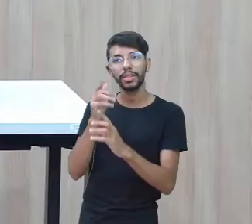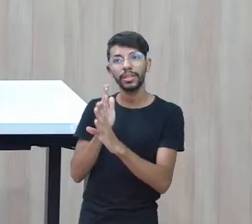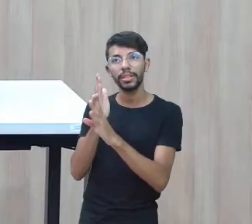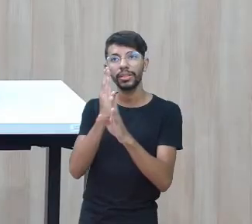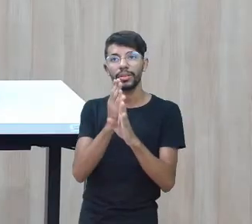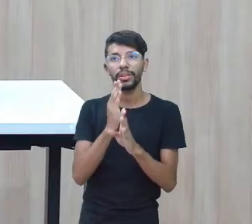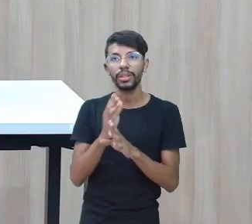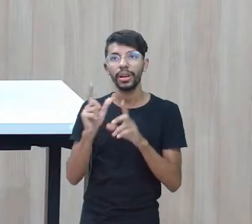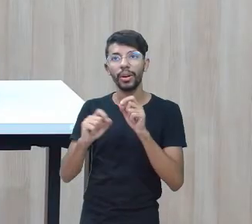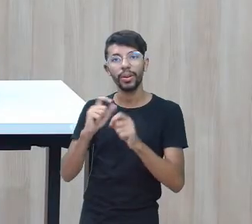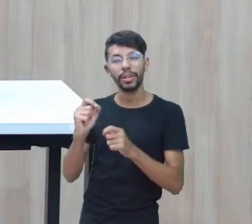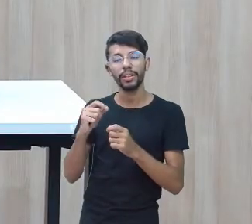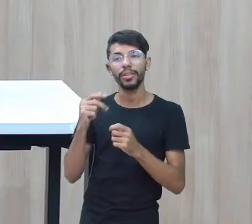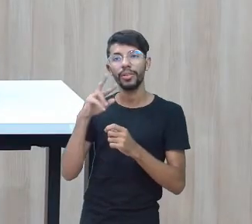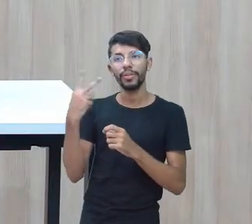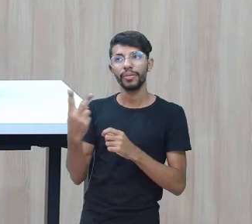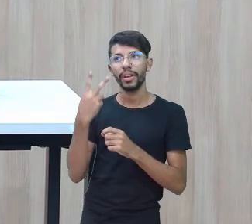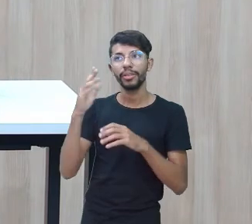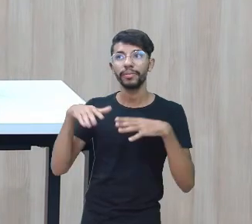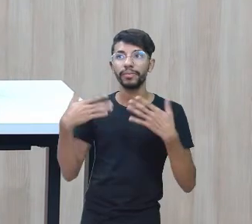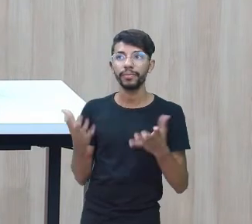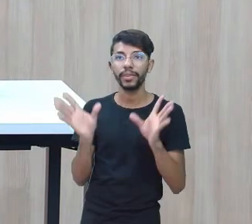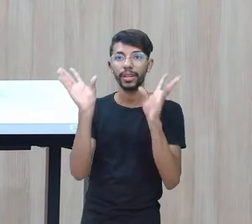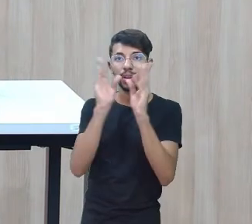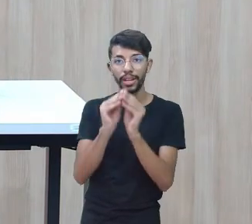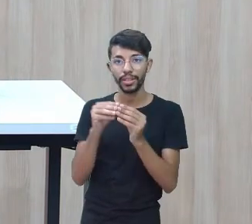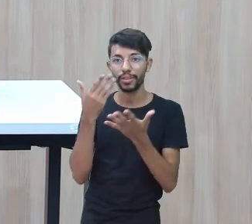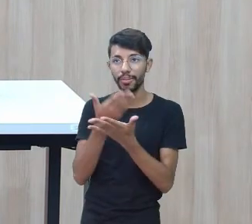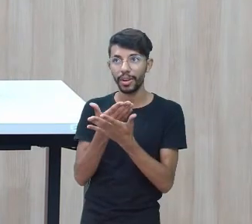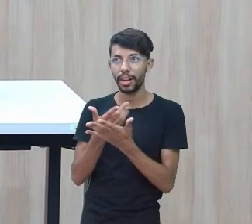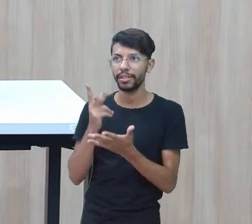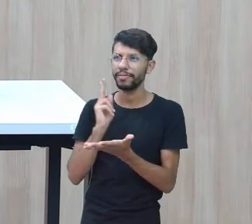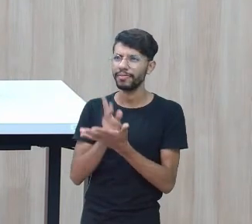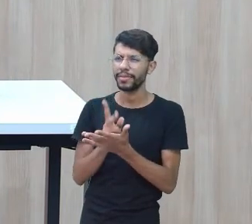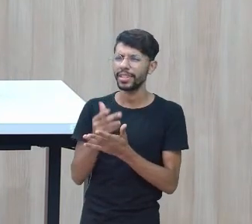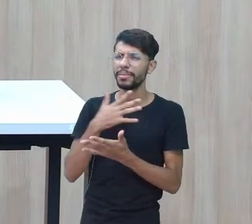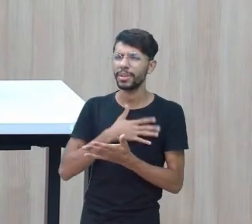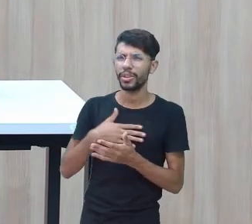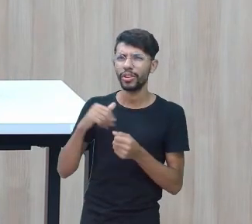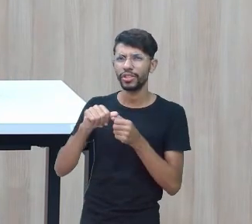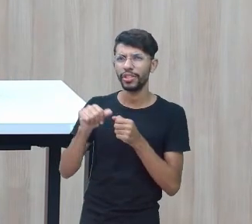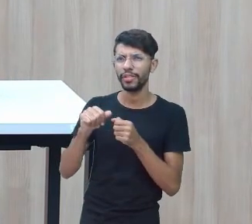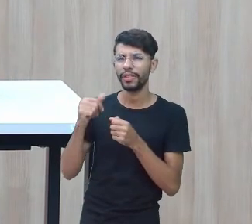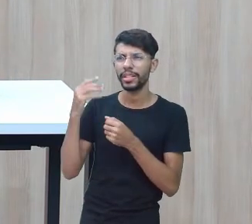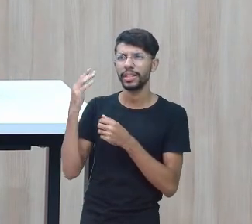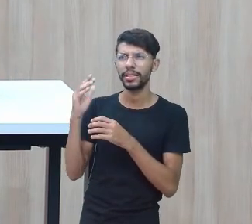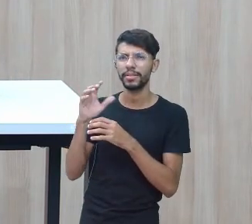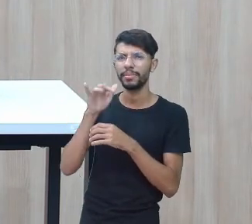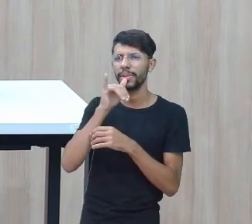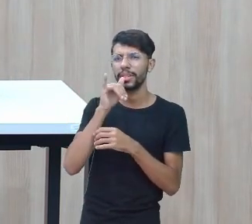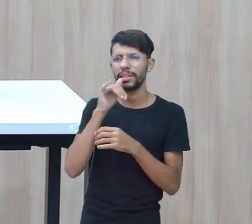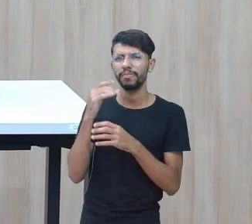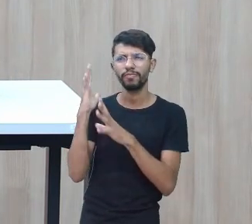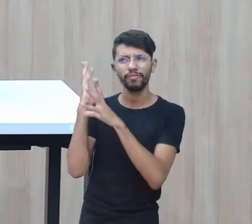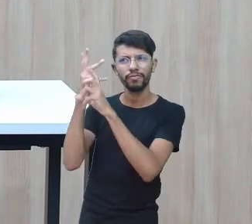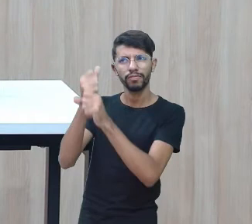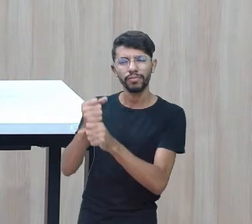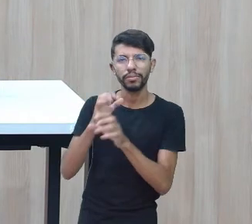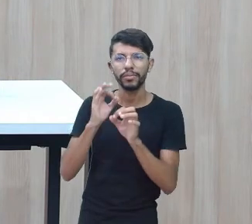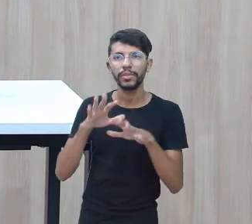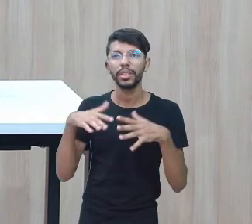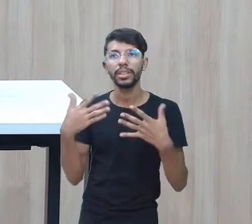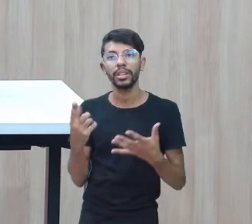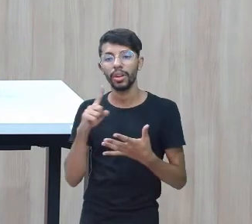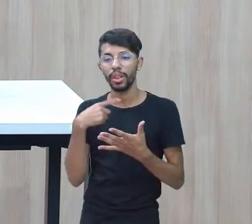bom? Resumindo a aula, eu sempre gosto de fazer um mapinha mental. A gente está trabalhando hoje,